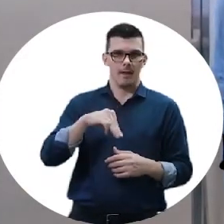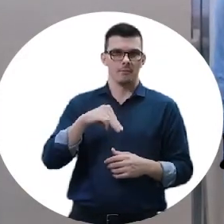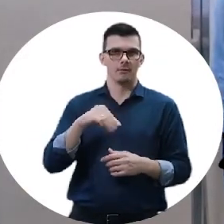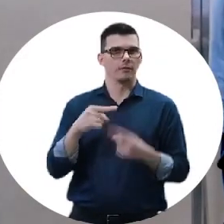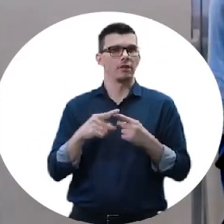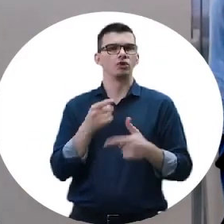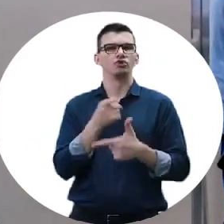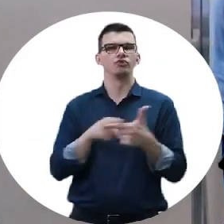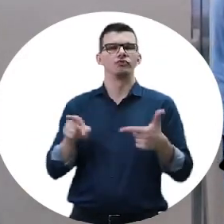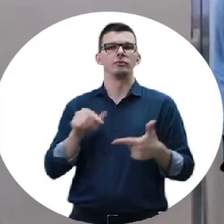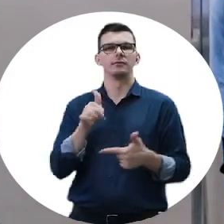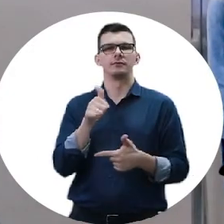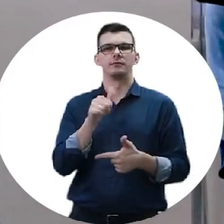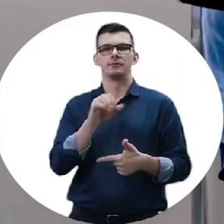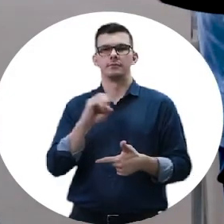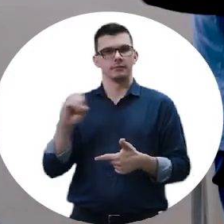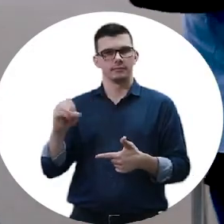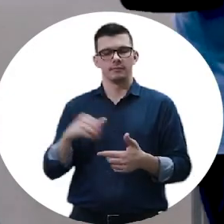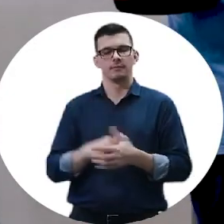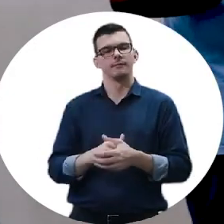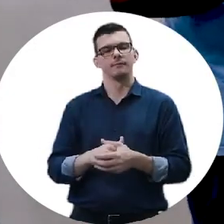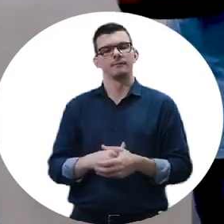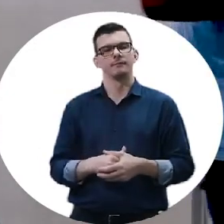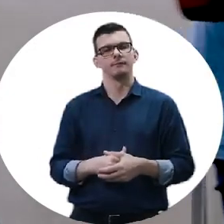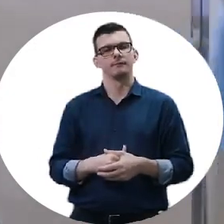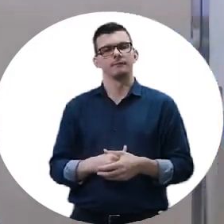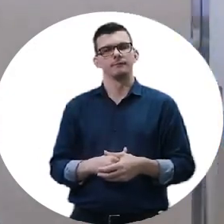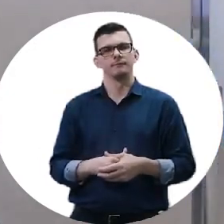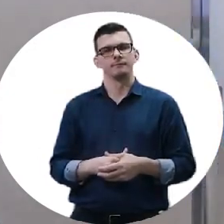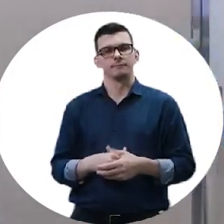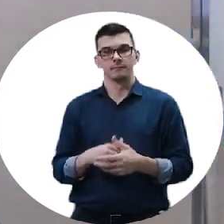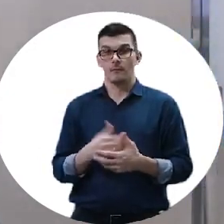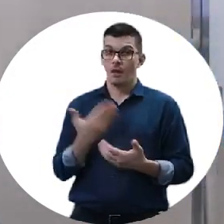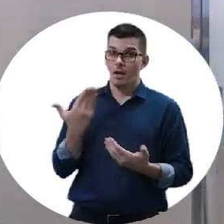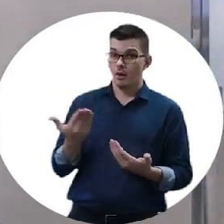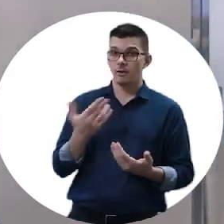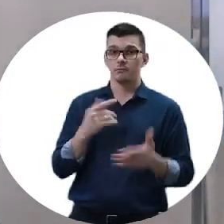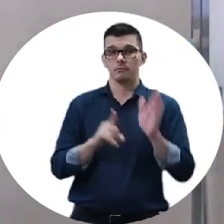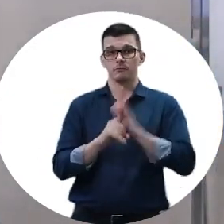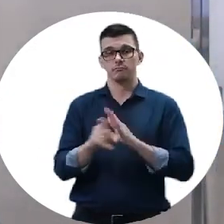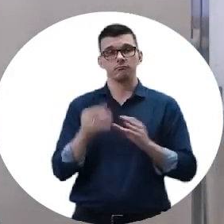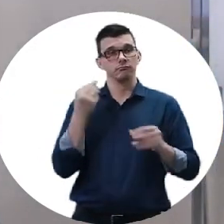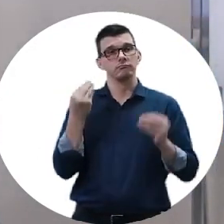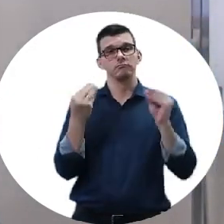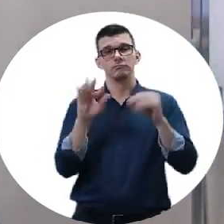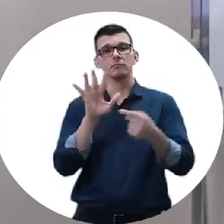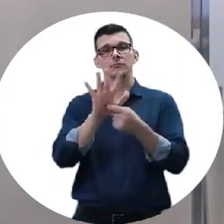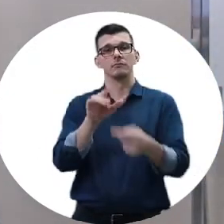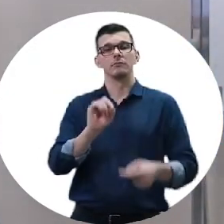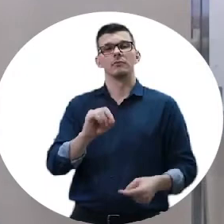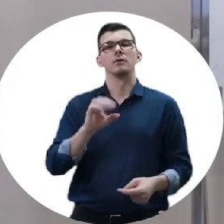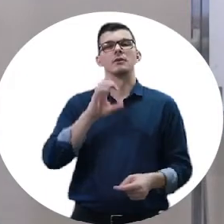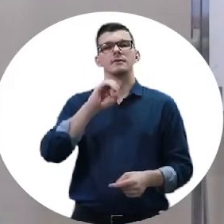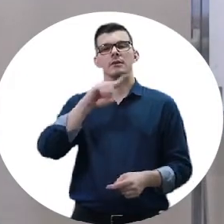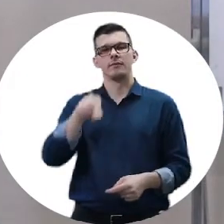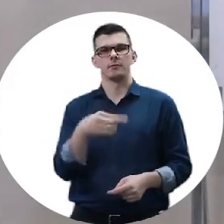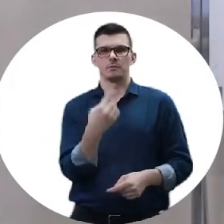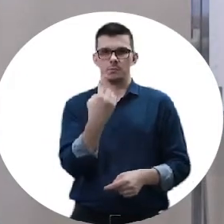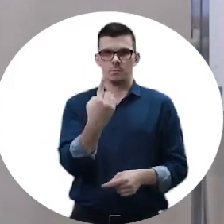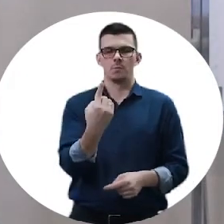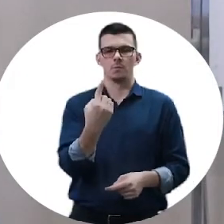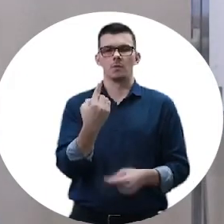0,1 metro. Naquele caso, ele vai ficar como? Vai ficar a constante eu quero,